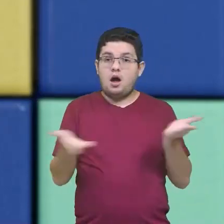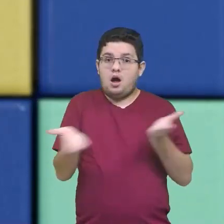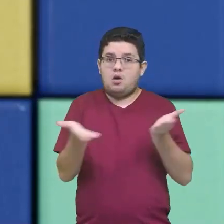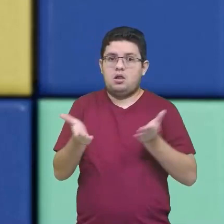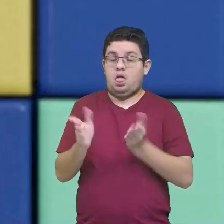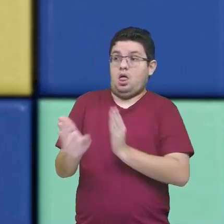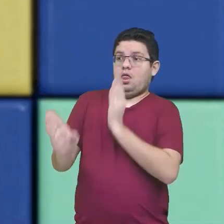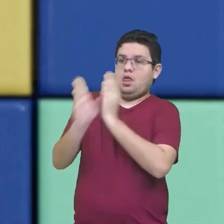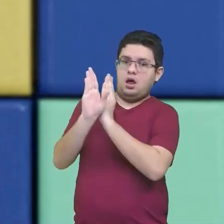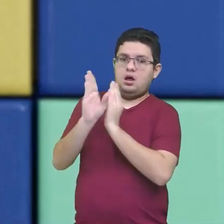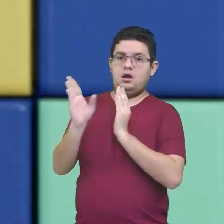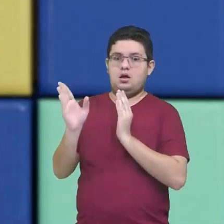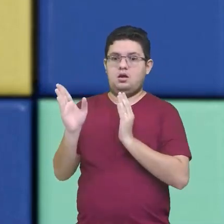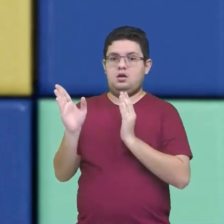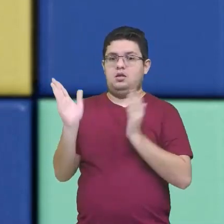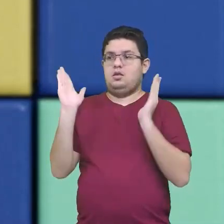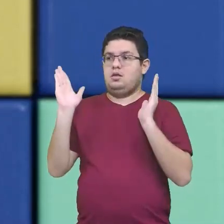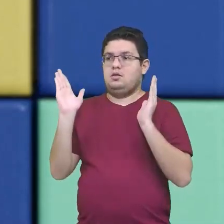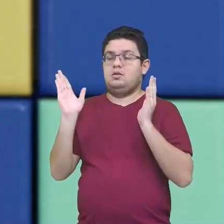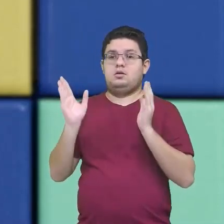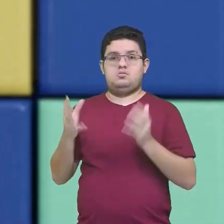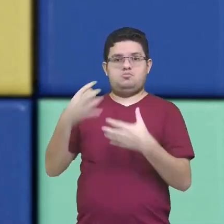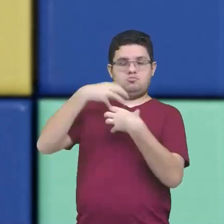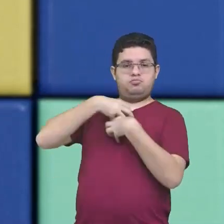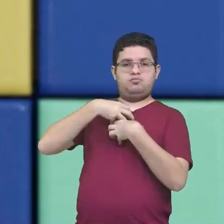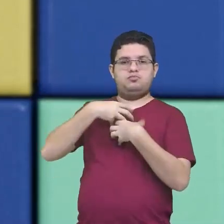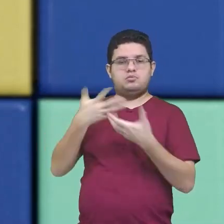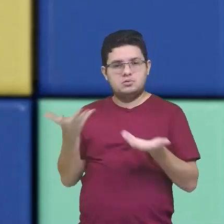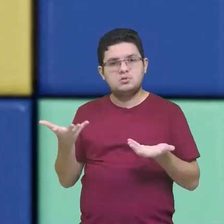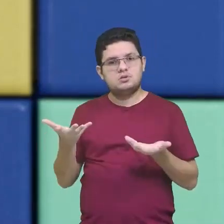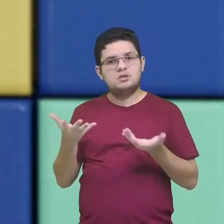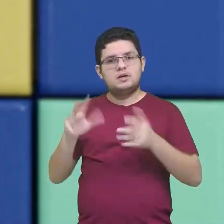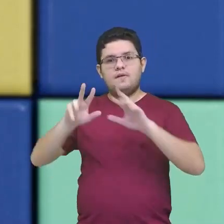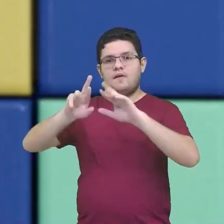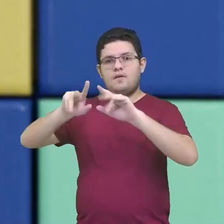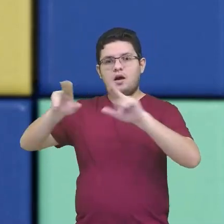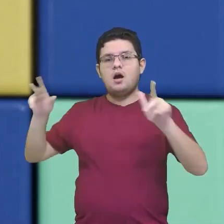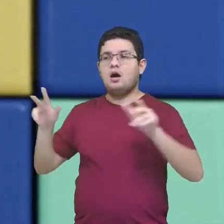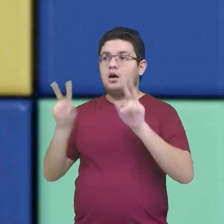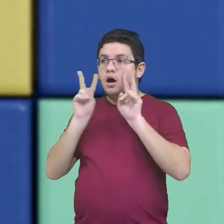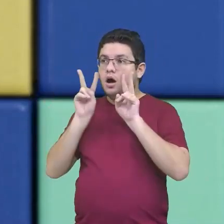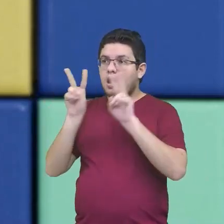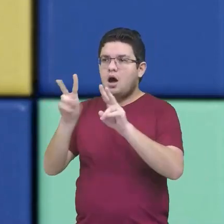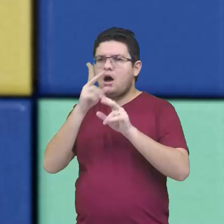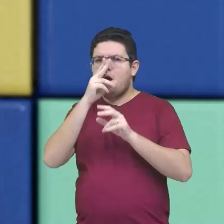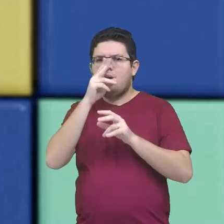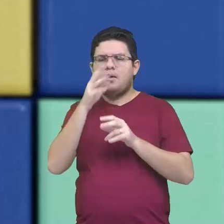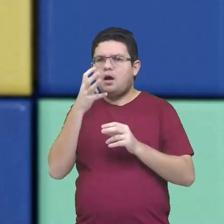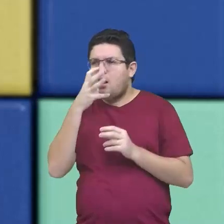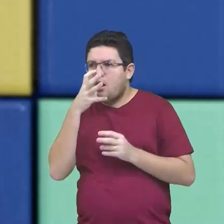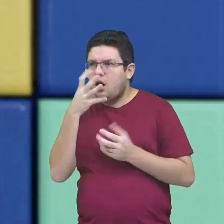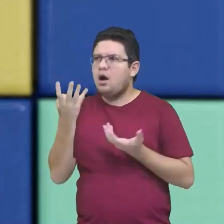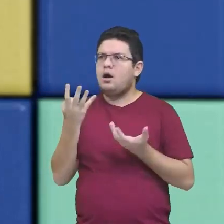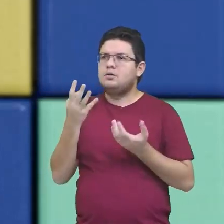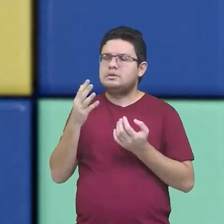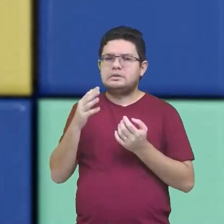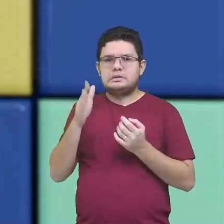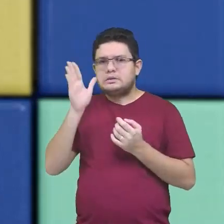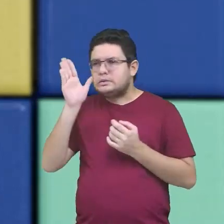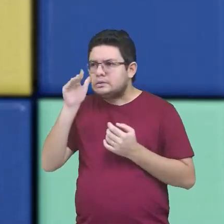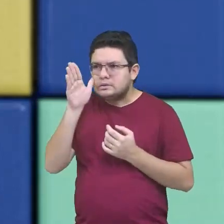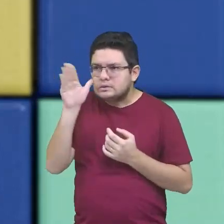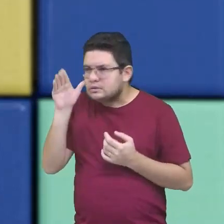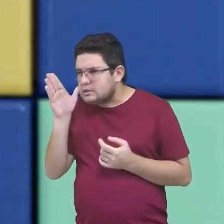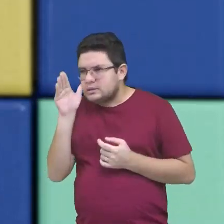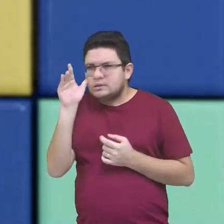que acontece? Quando você está de frente para a obra, é muito curioso e é muito legal. A primeira vontade que dá